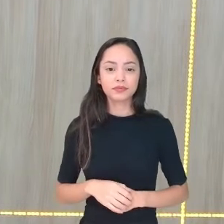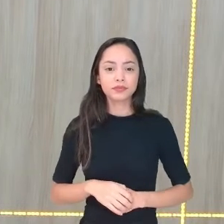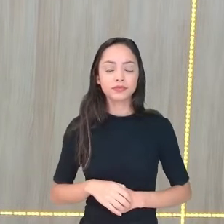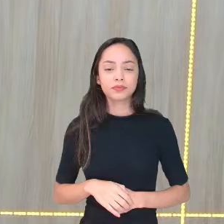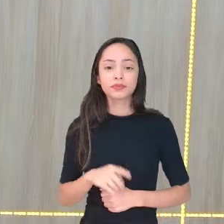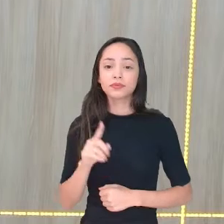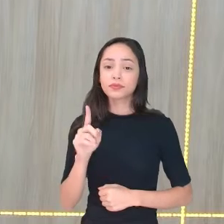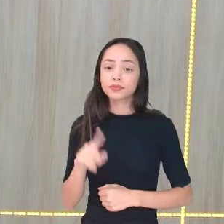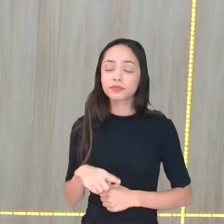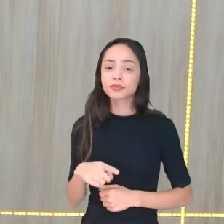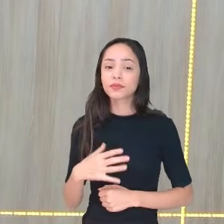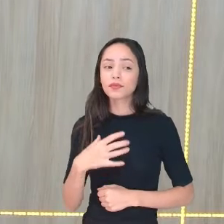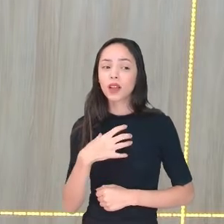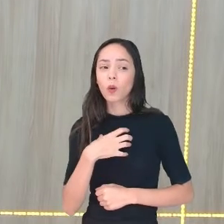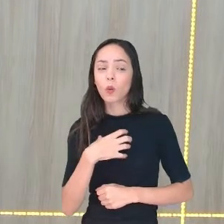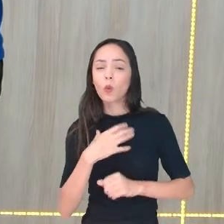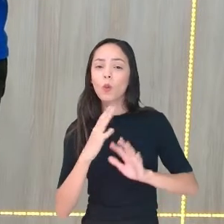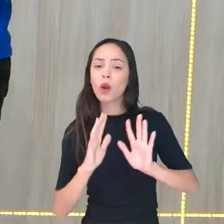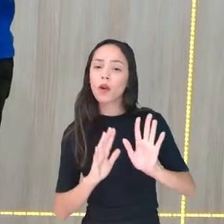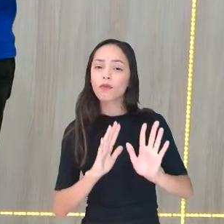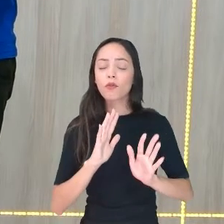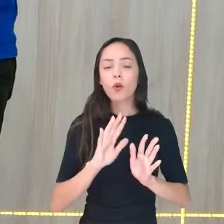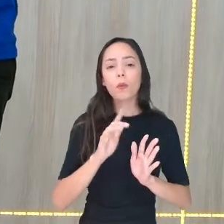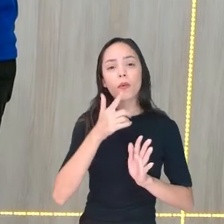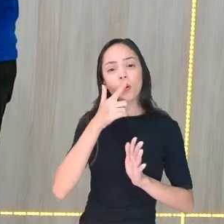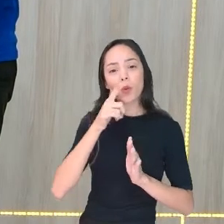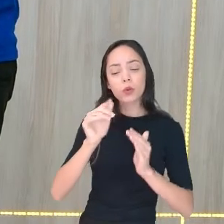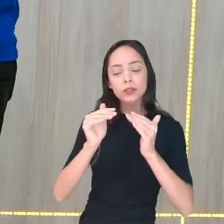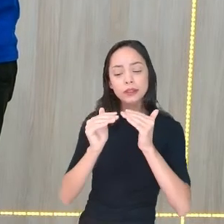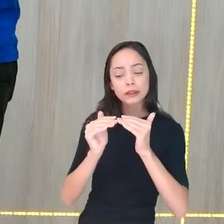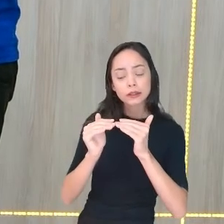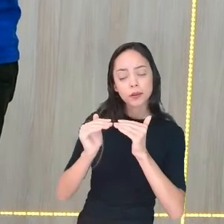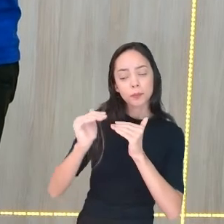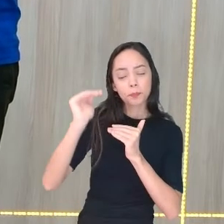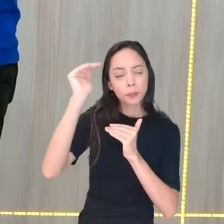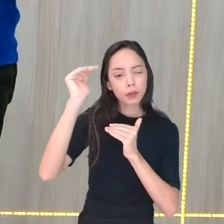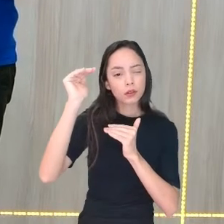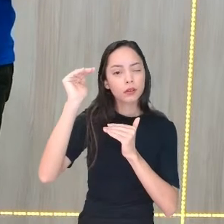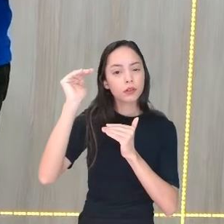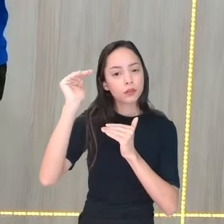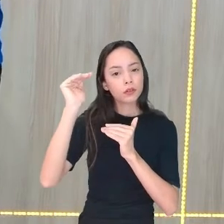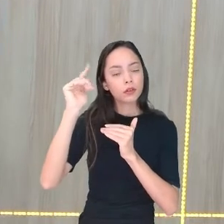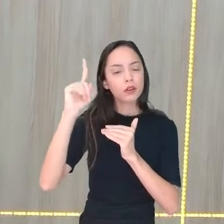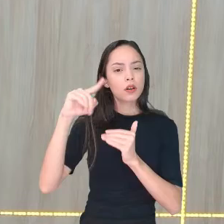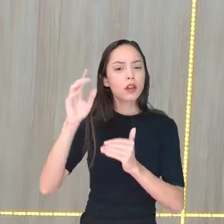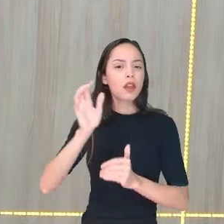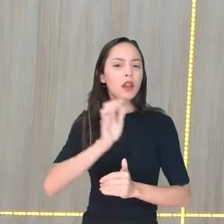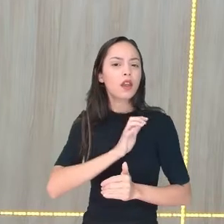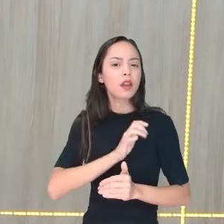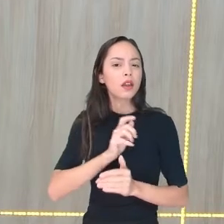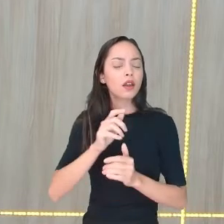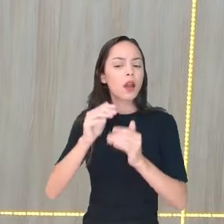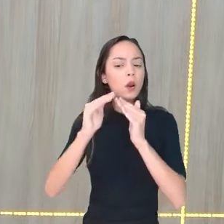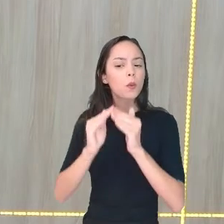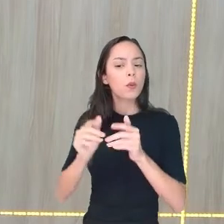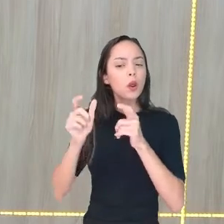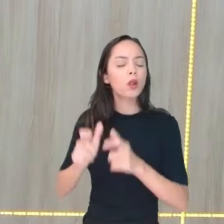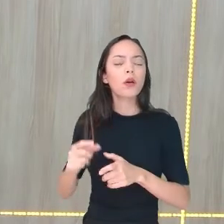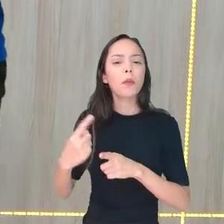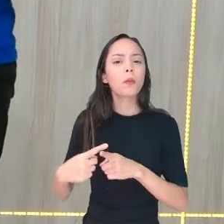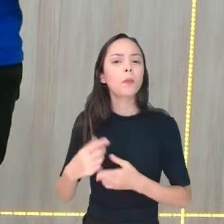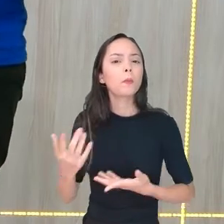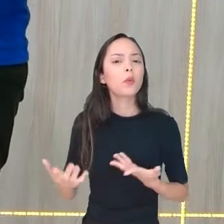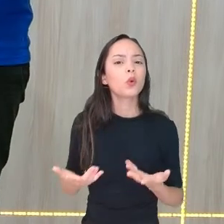uma forma de determinar essas diferenças espaciais. É mais caro morar num lugar por quê? Já vai pensando nisso